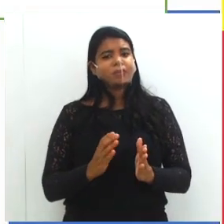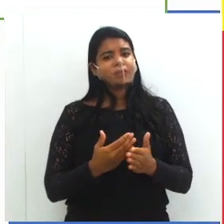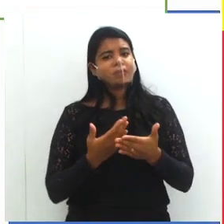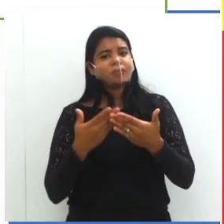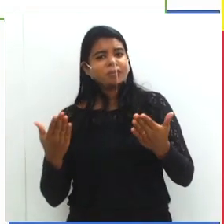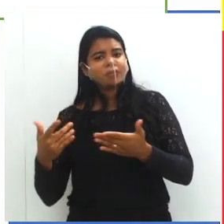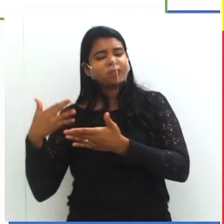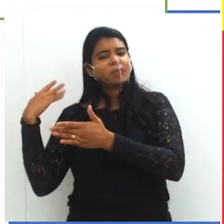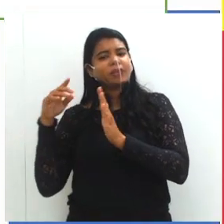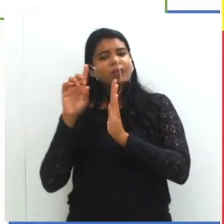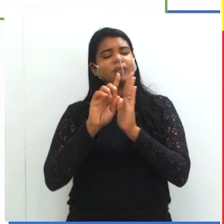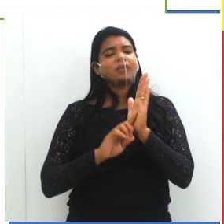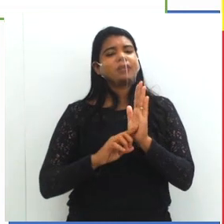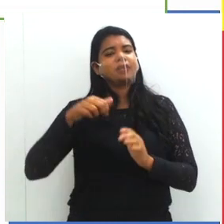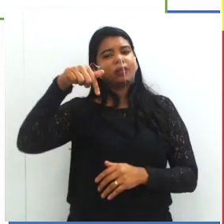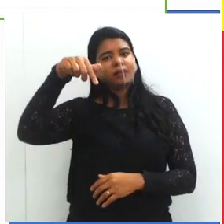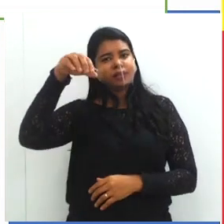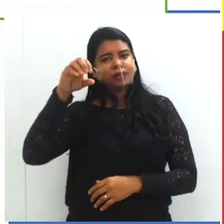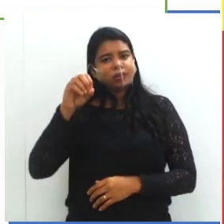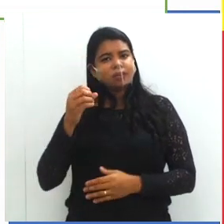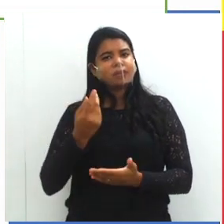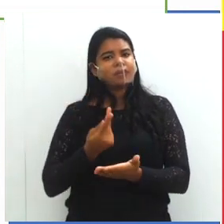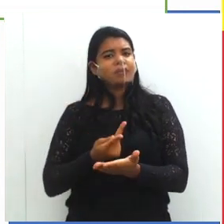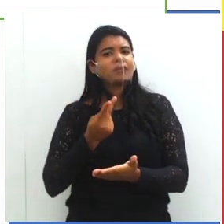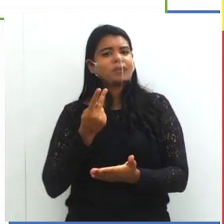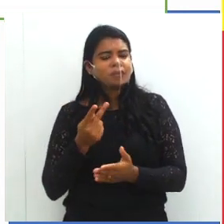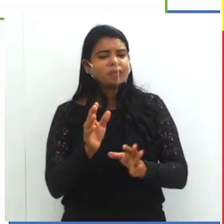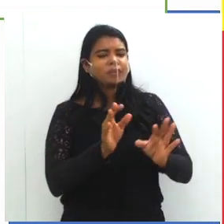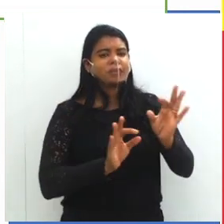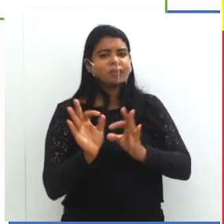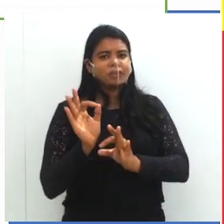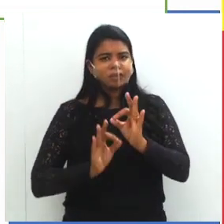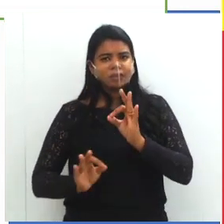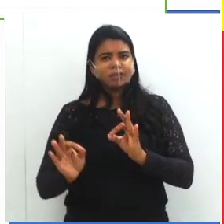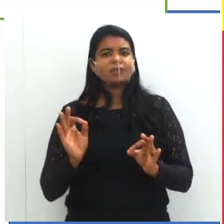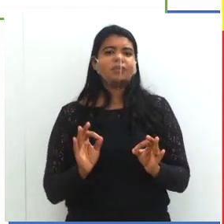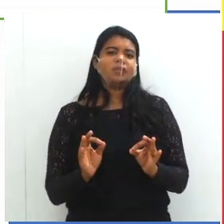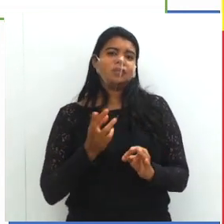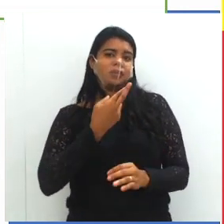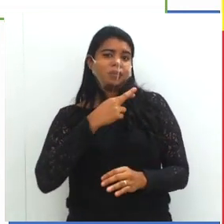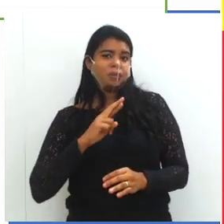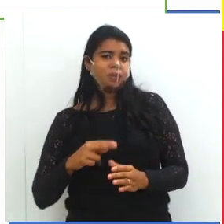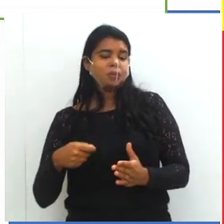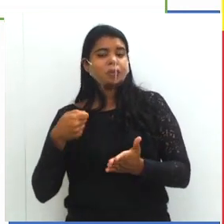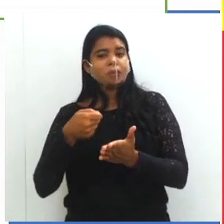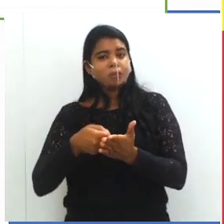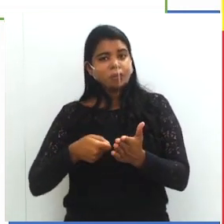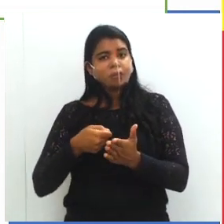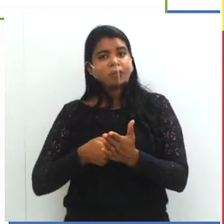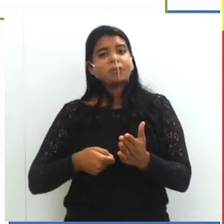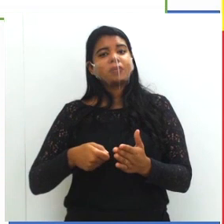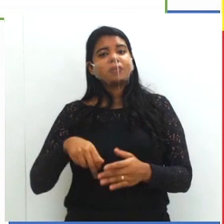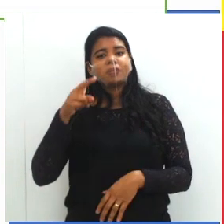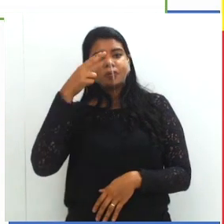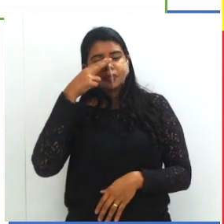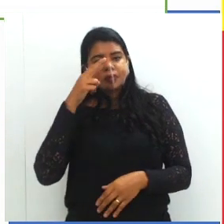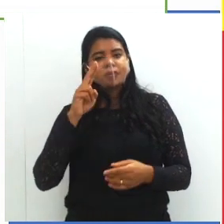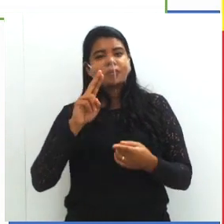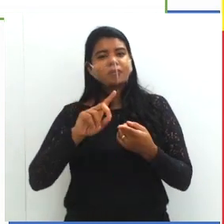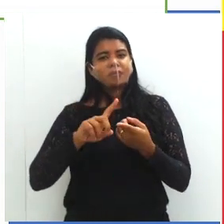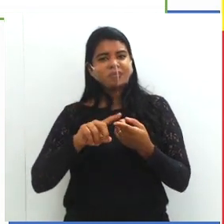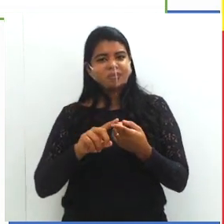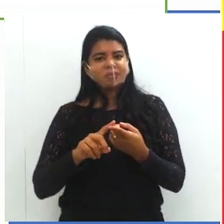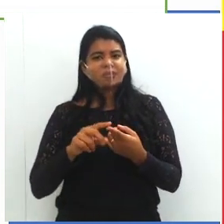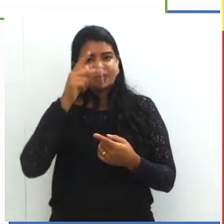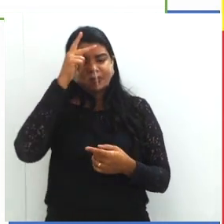década de 70, como eu falei, emergiram no âmbito das organizações religiosas protestantes, certo?